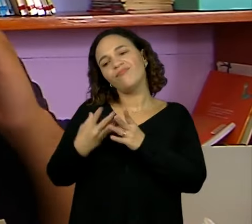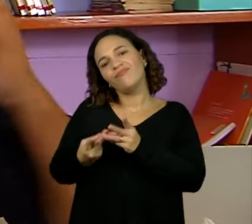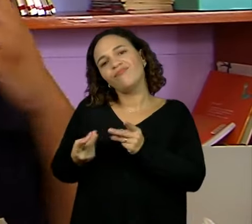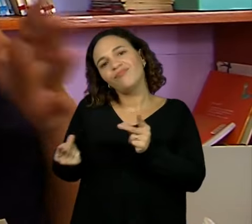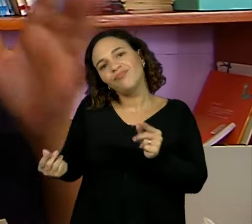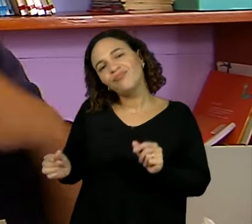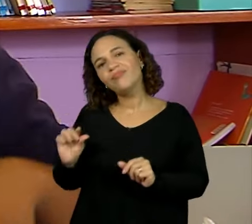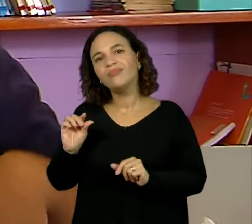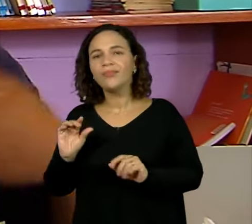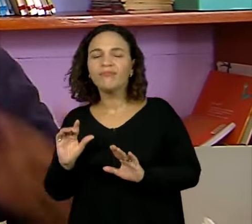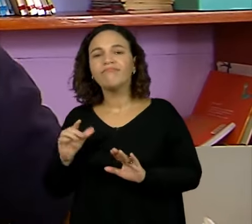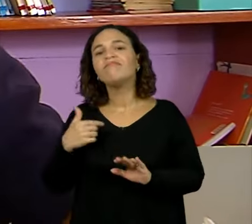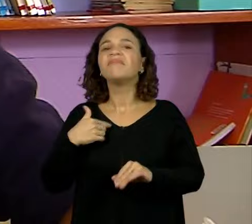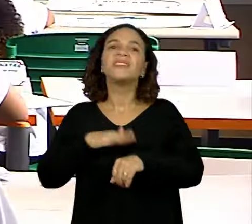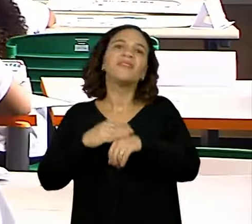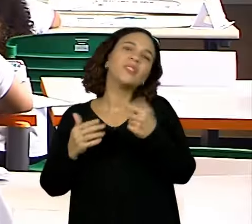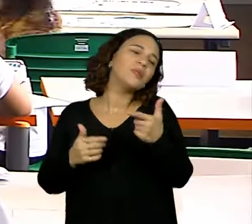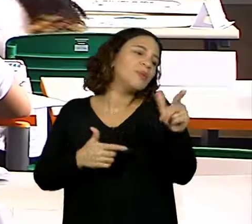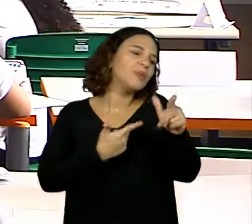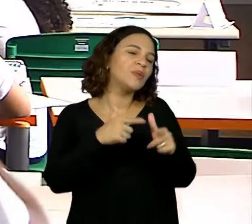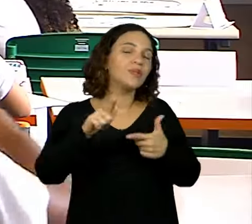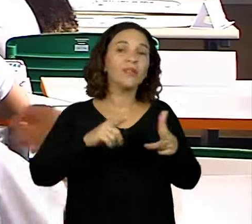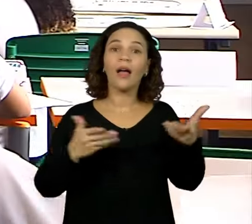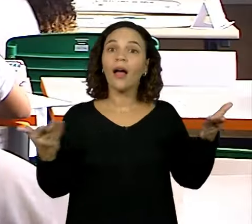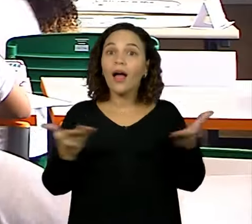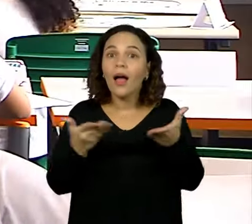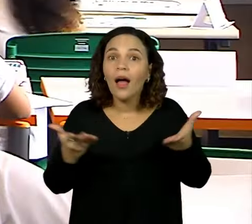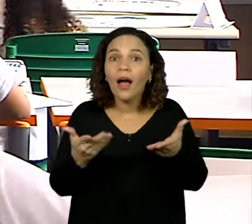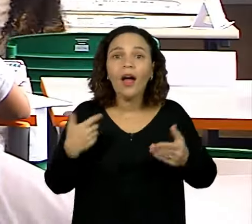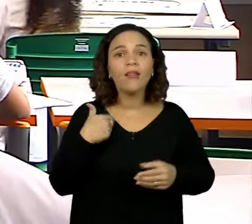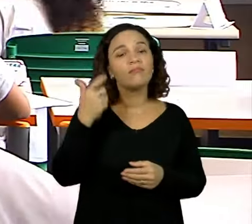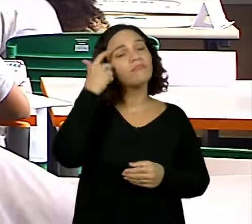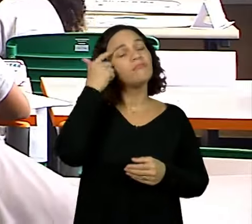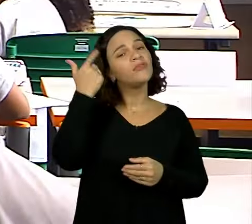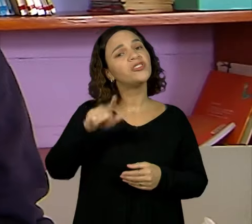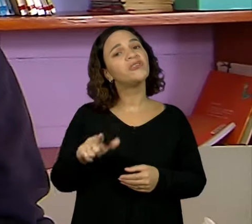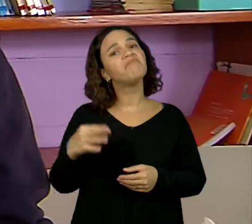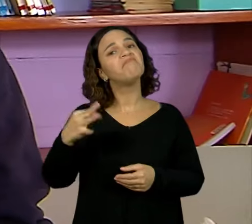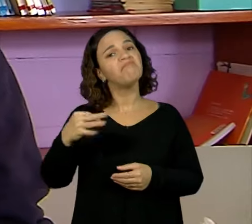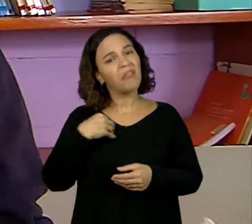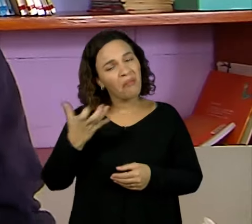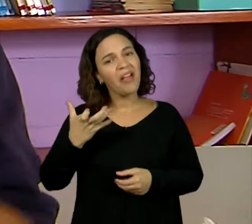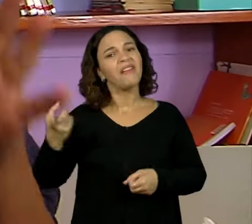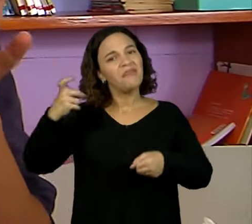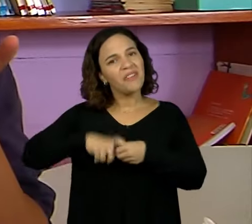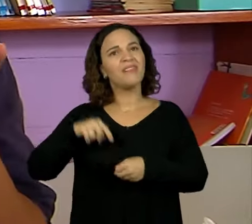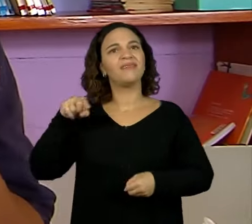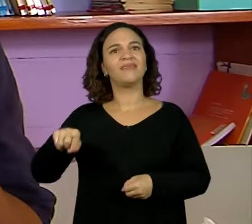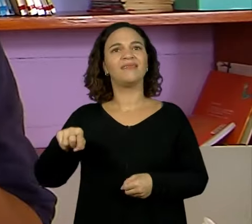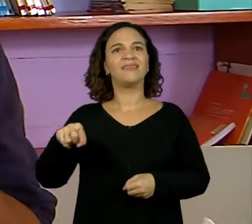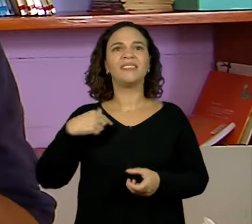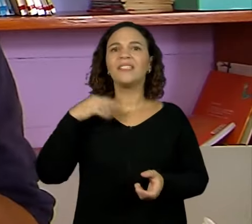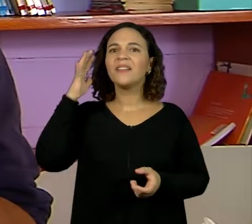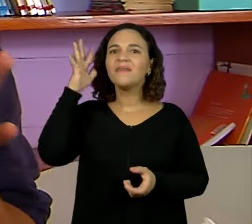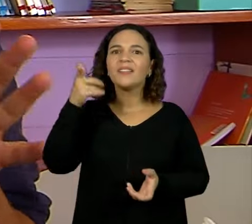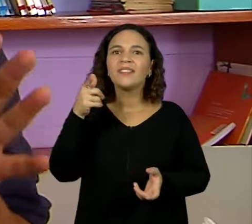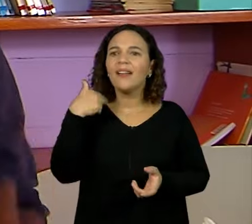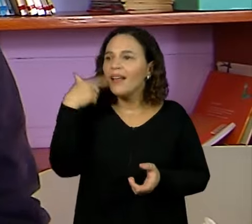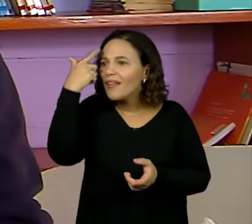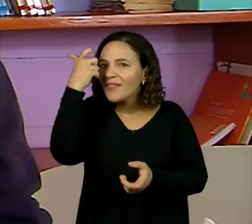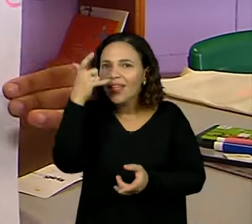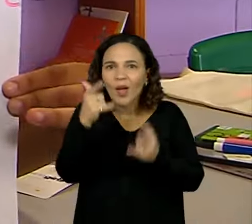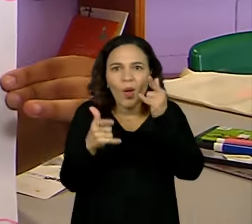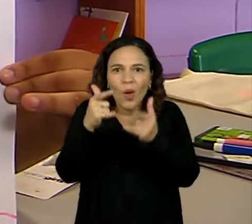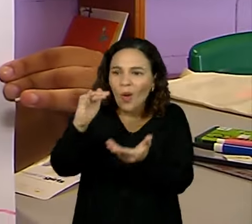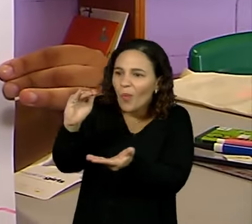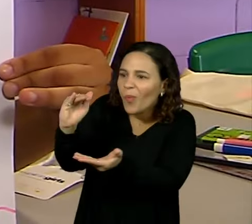lado, depois fui fazer outra coisa. E aí agora que eu vim pensar de novo em robótica. Imaginei o robô, imaginei várias